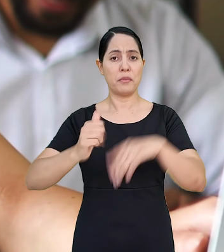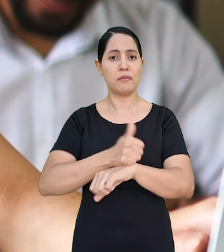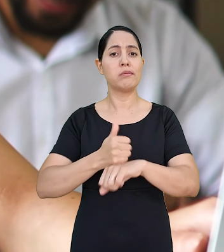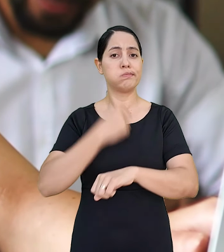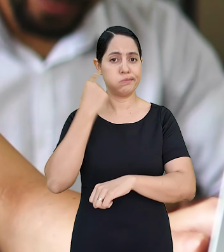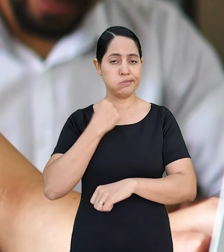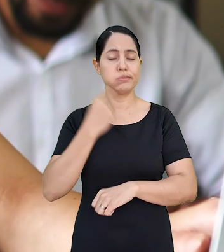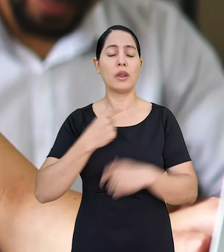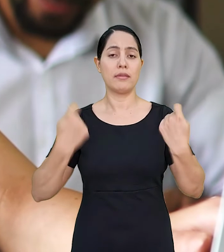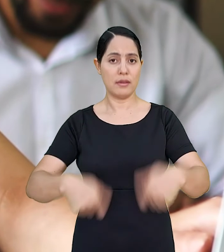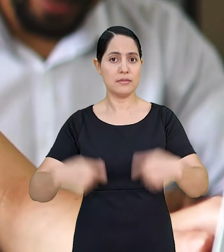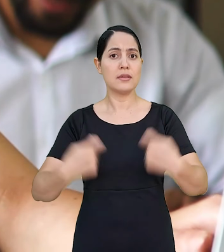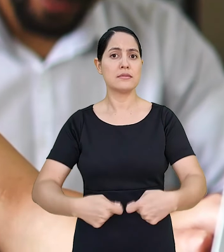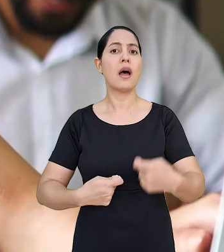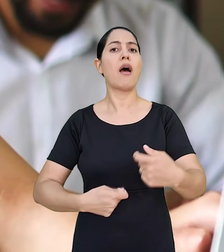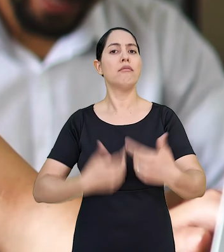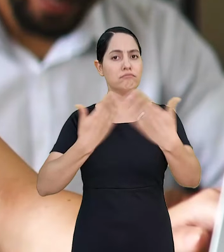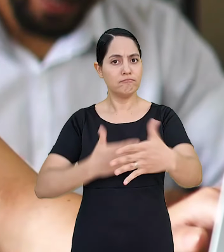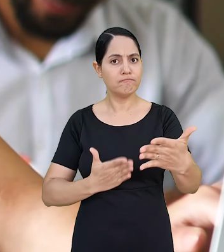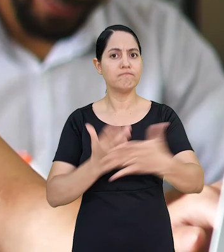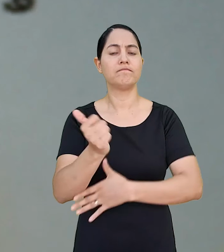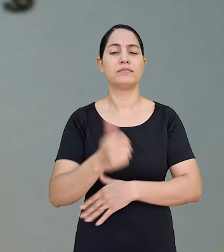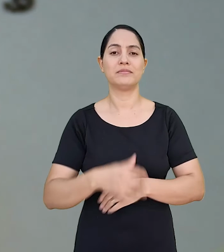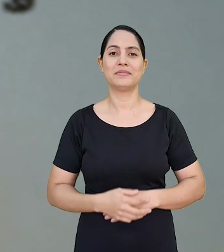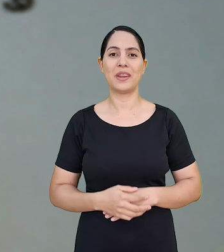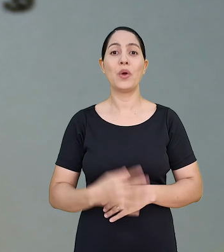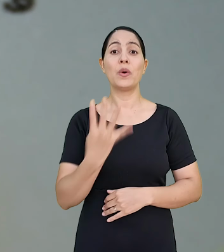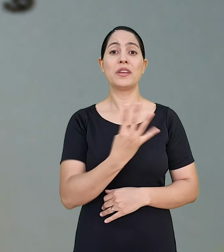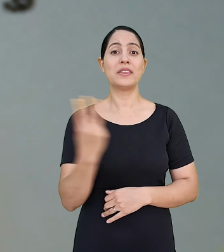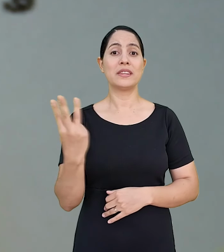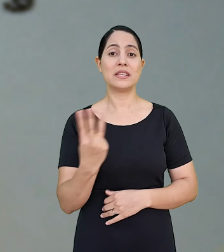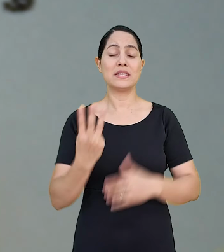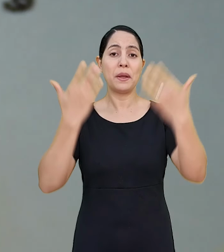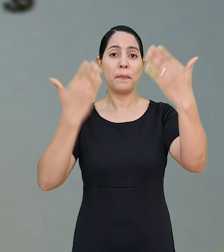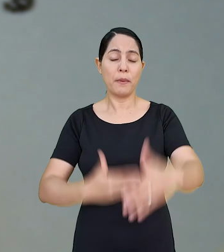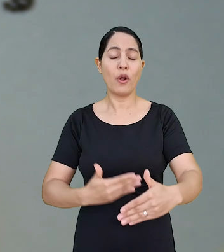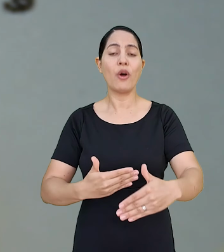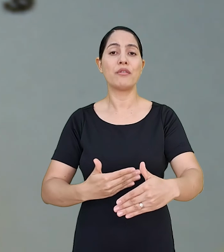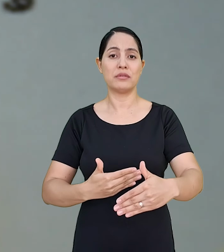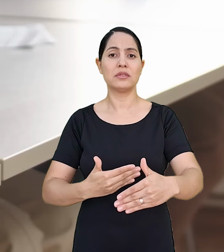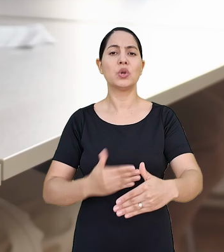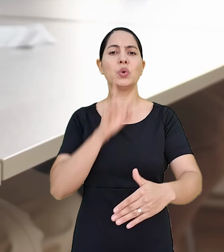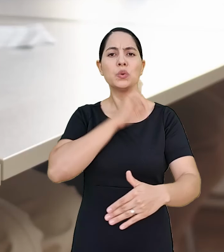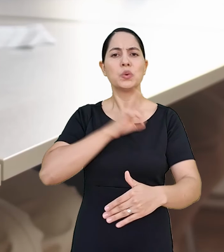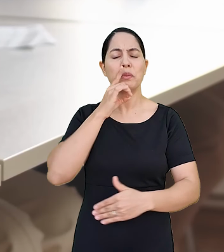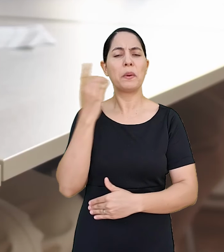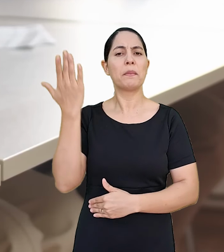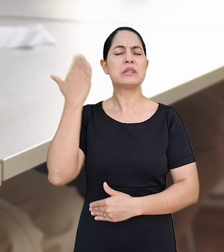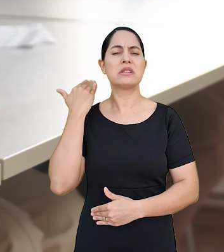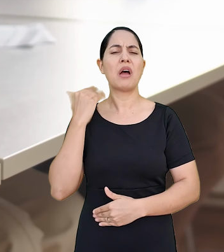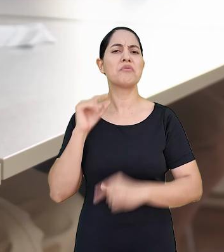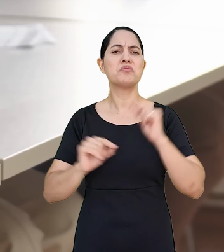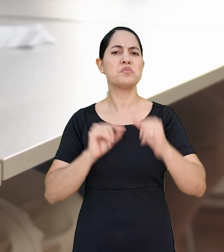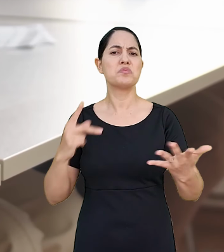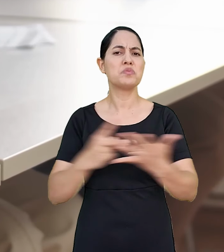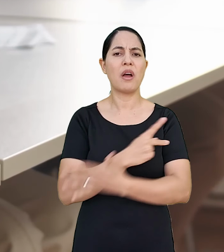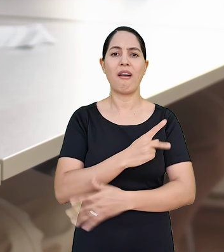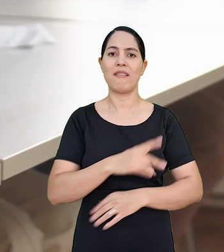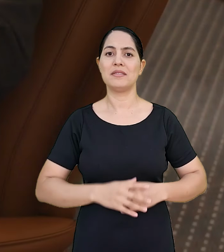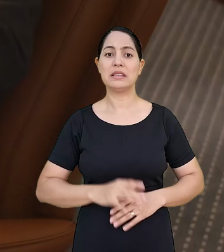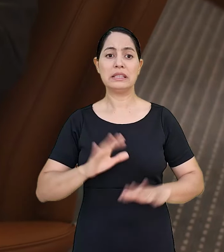A 43ª edição do exame realizou no último domingo a prova prático-profissional, na qual os candidatos deveriam elaborar uma